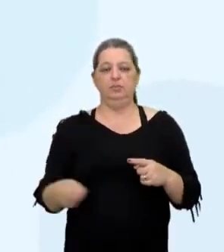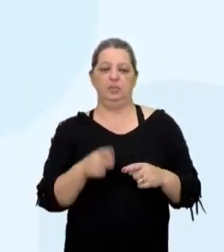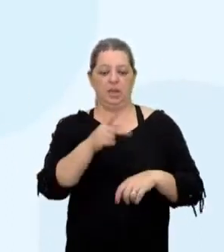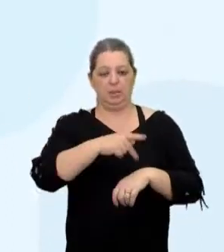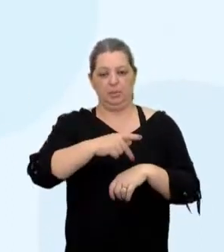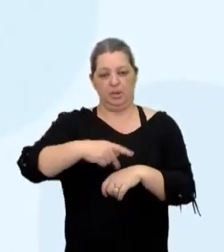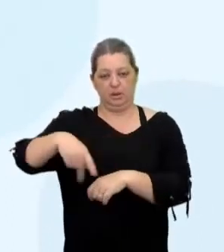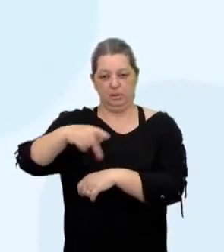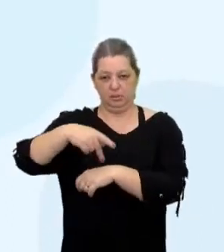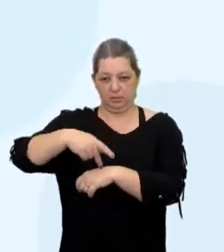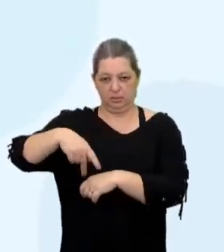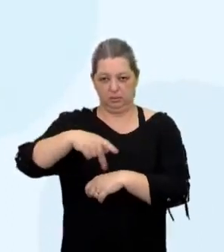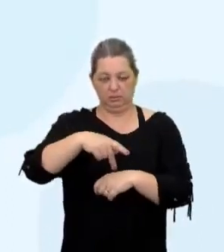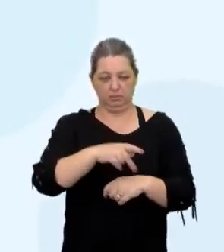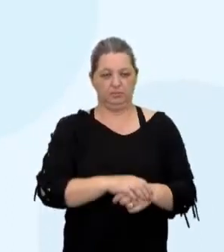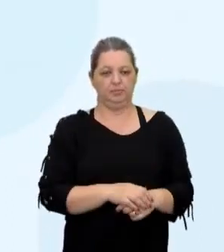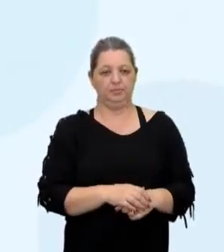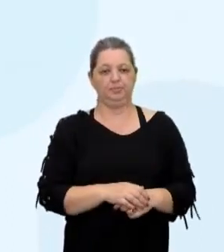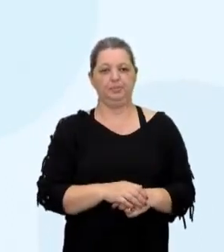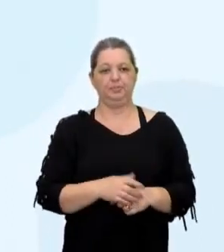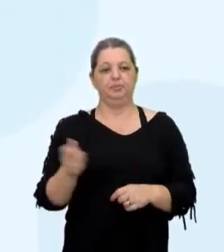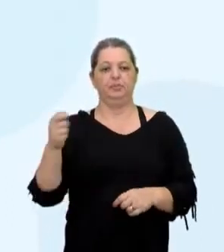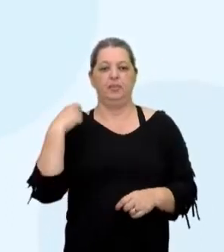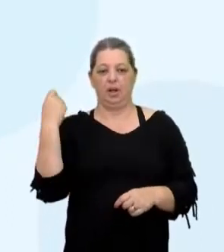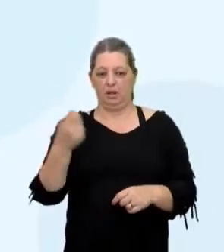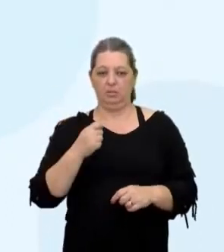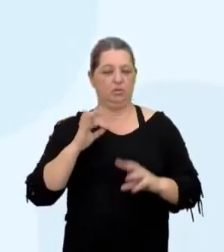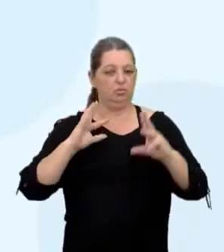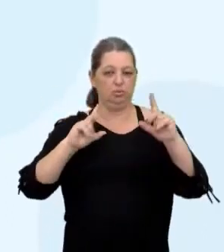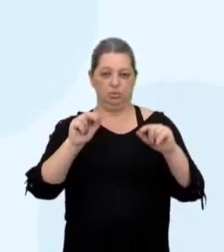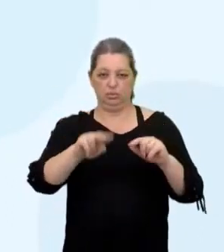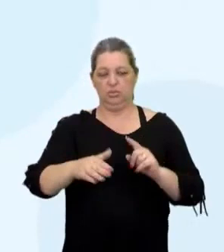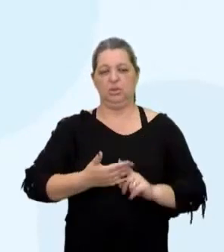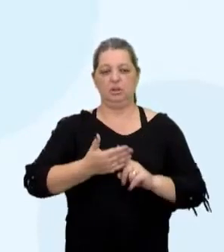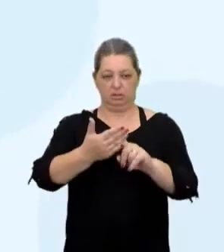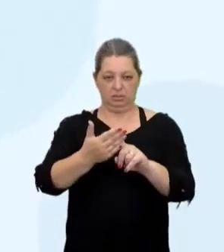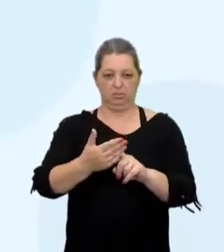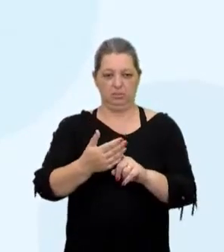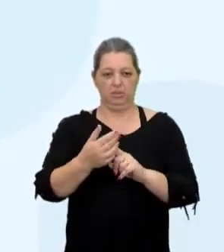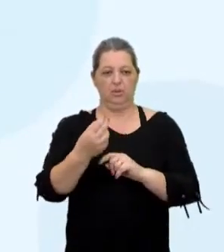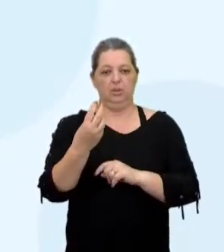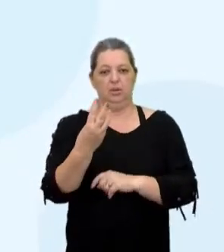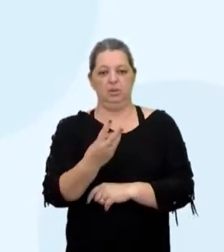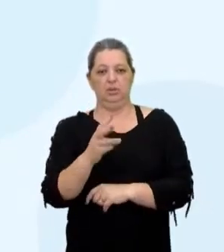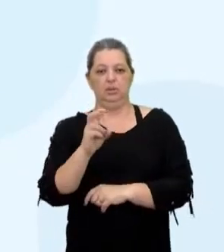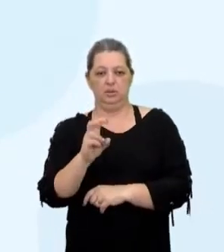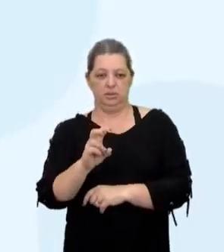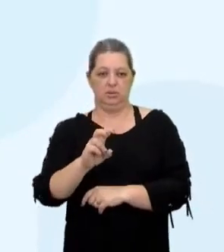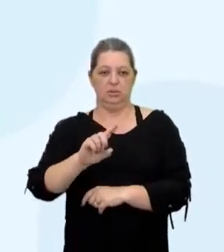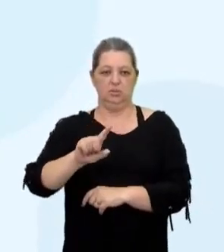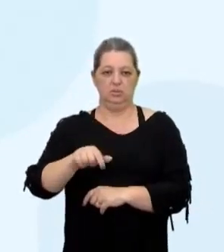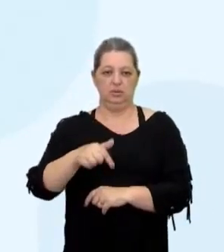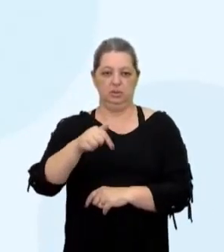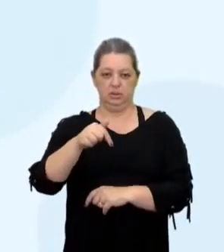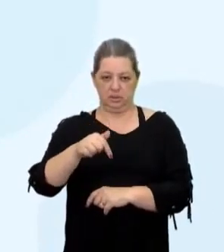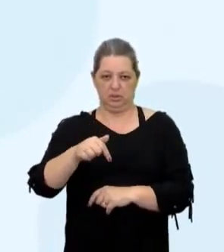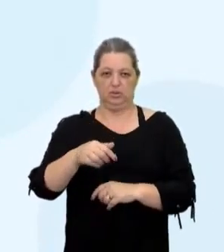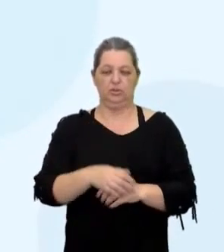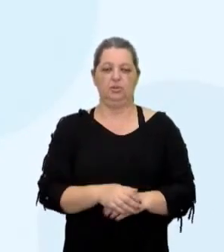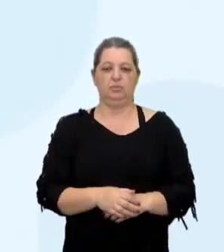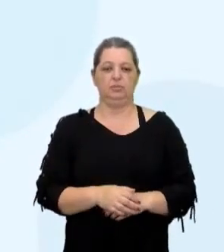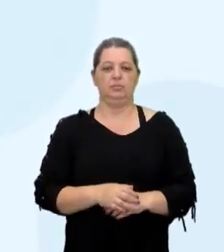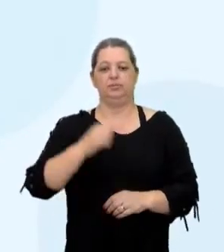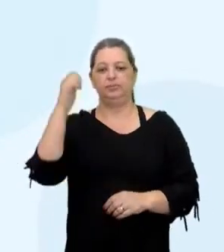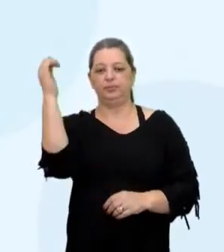em milhares. Então nós temos a Argentina aí com todas as tecnologias aí com 35.700, né, o Brasil